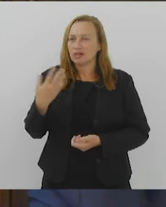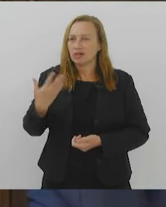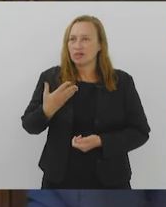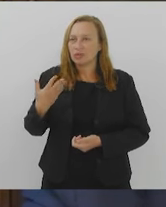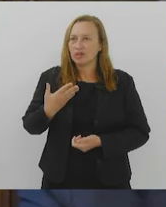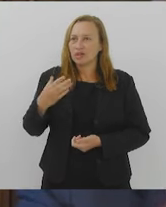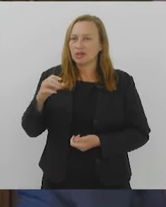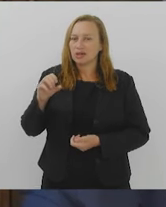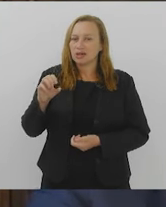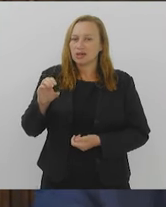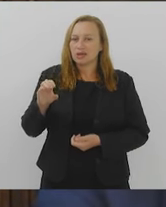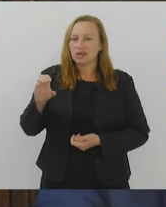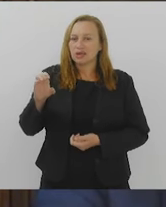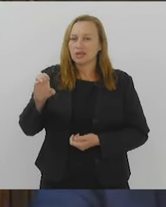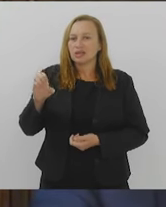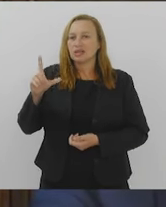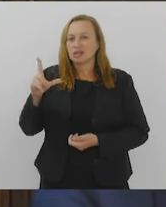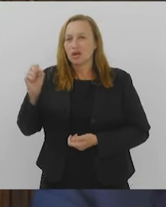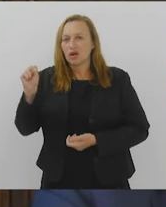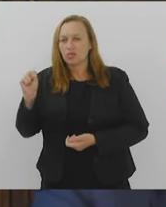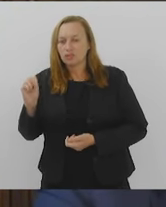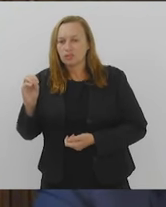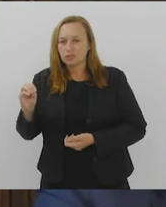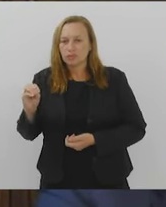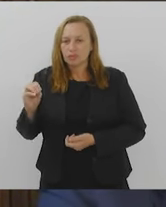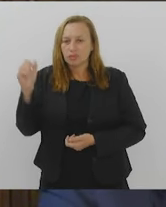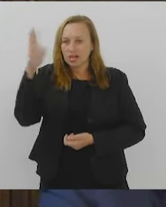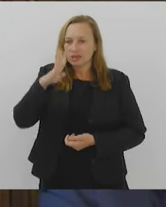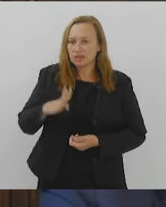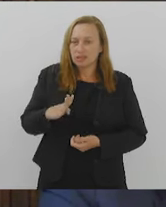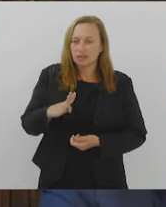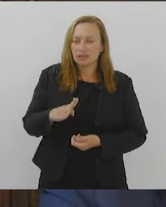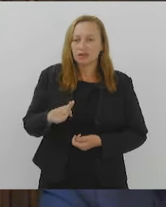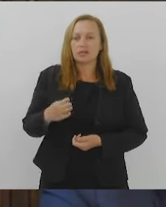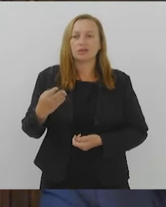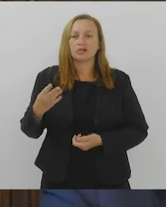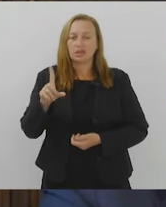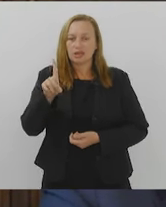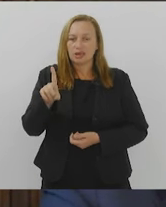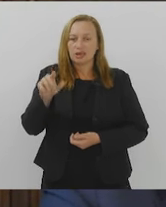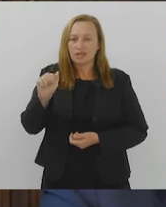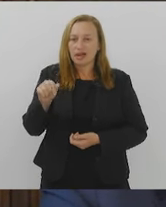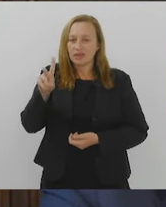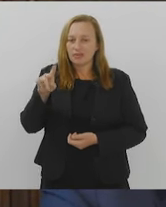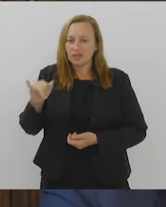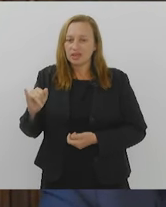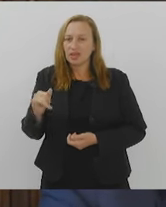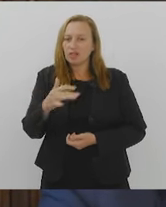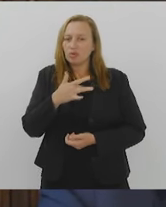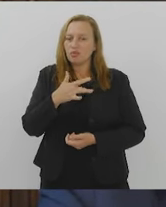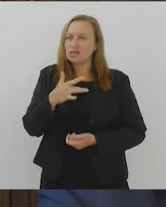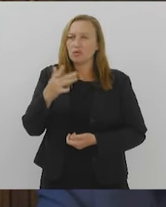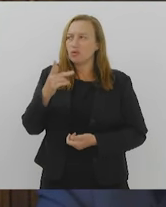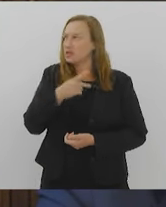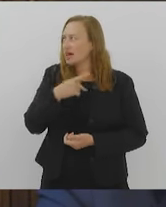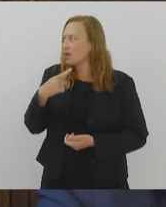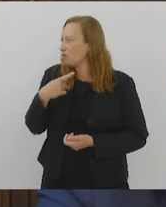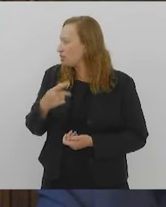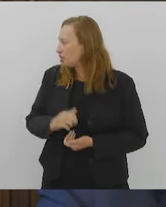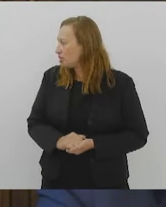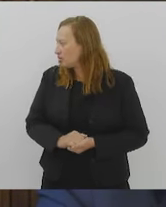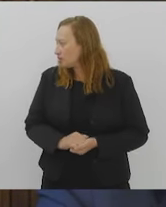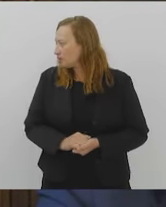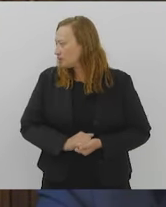Brasil, ao amigo íntimo de papai, pastor Davi Rocha, E ao pastor